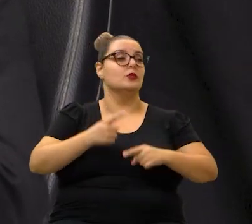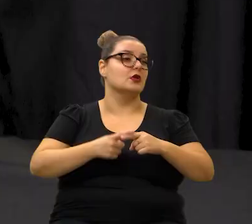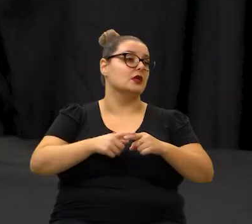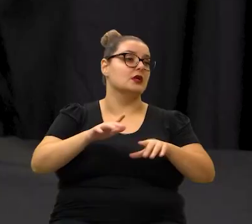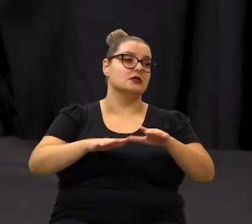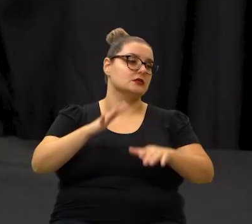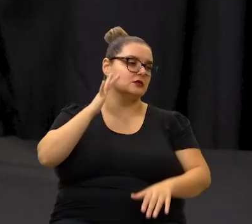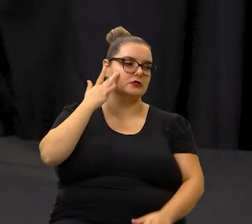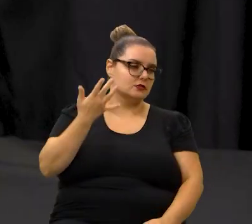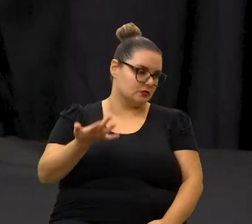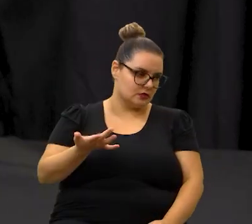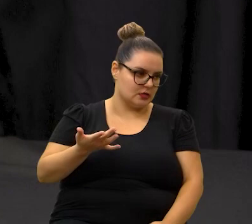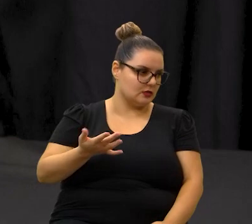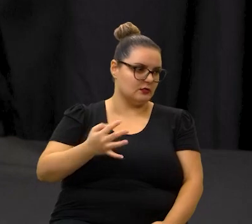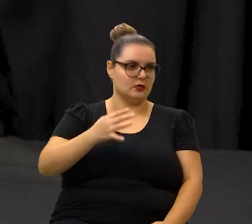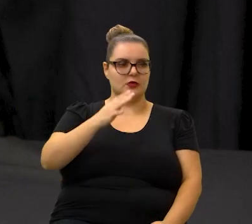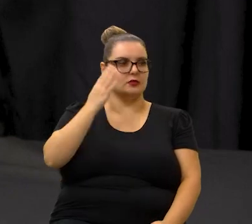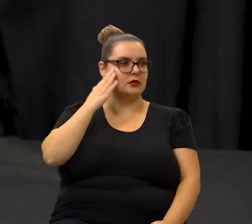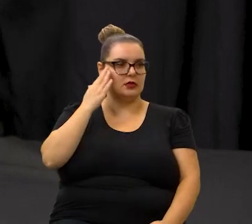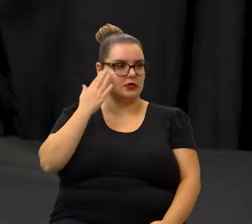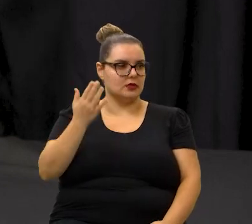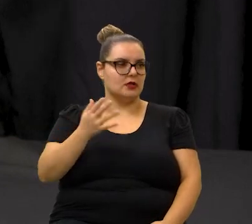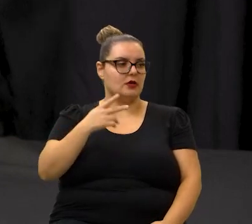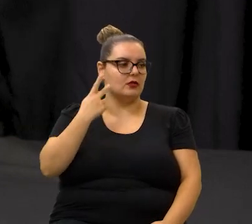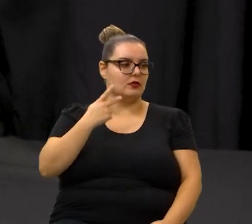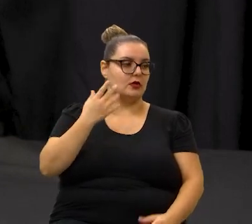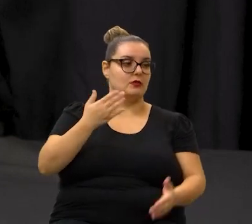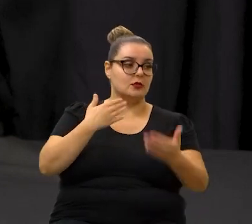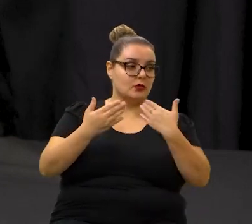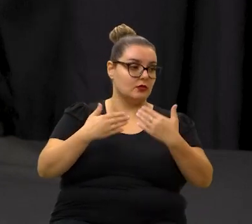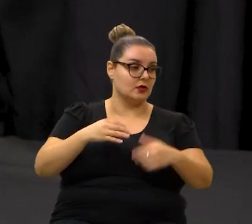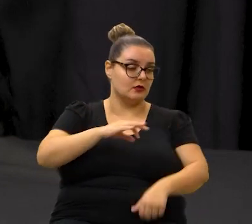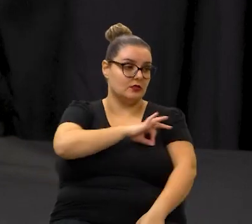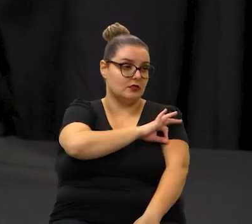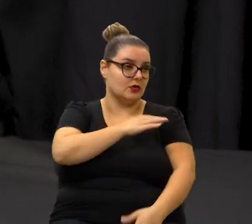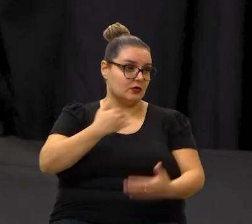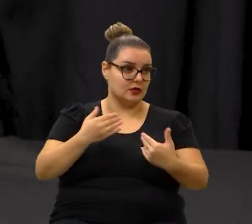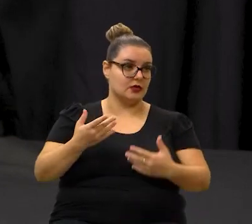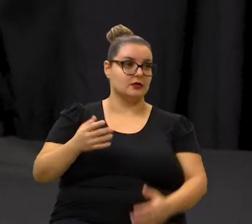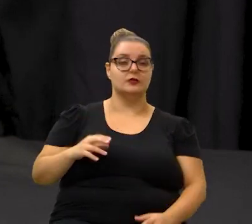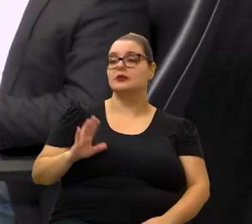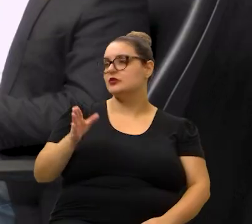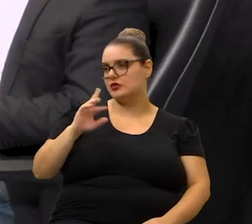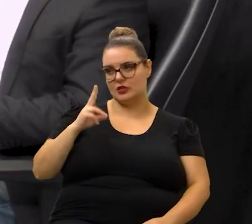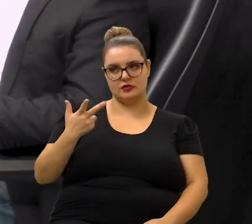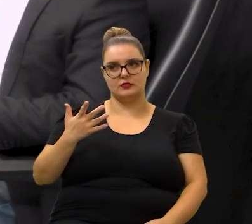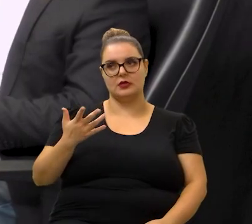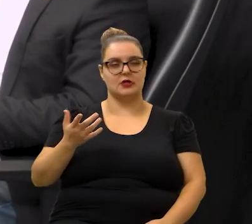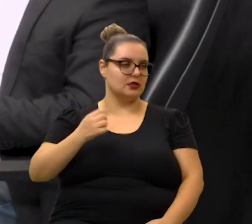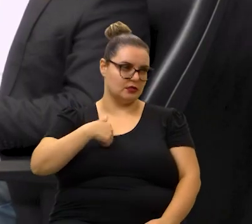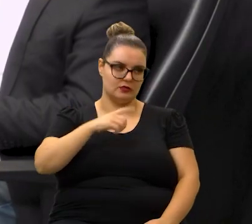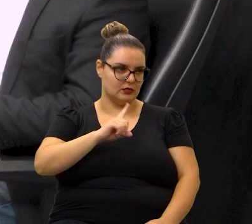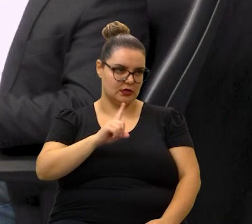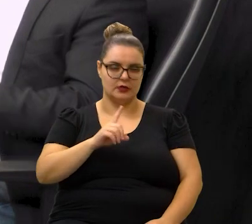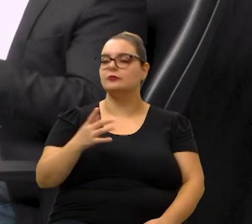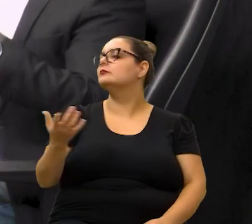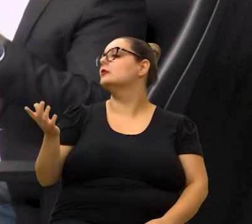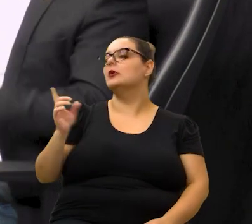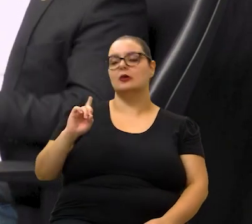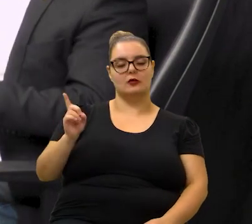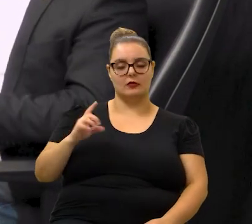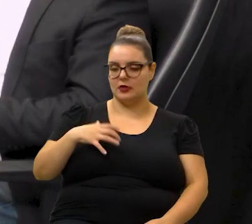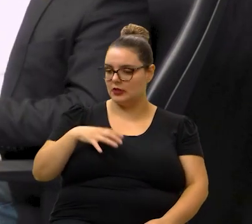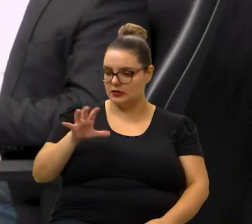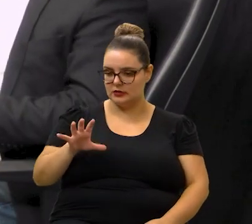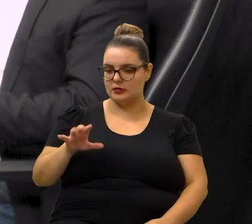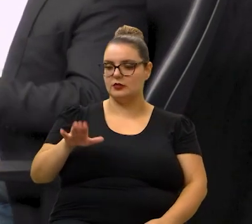eles não entendem né acha que é simplesmente o vereador conversar com alguém da Prefeitura e não é assim e já resolver nem sempre você resolve mas eu acho que